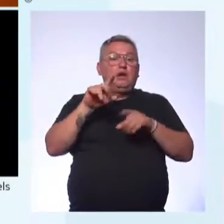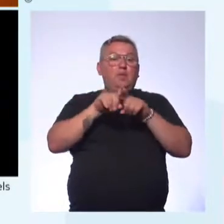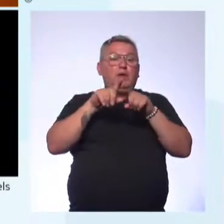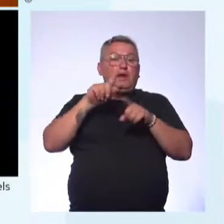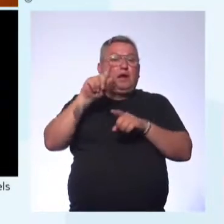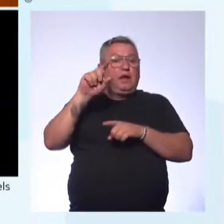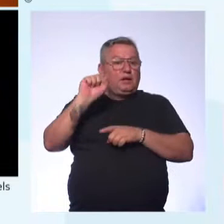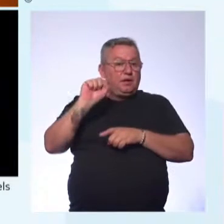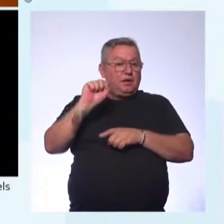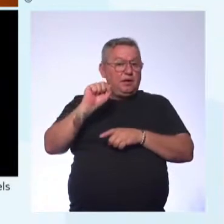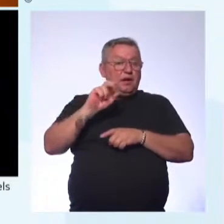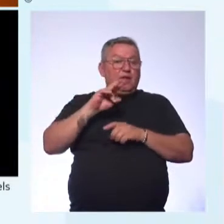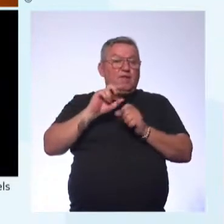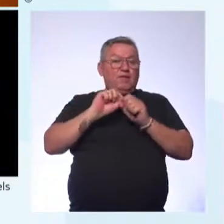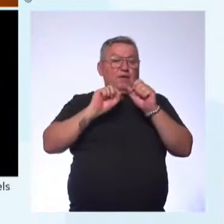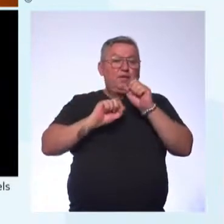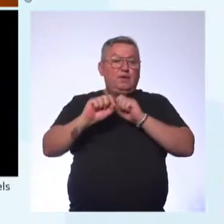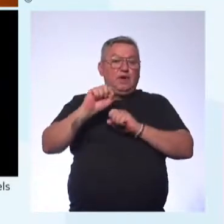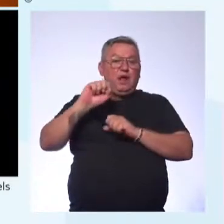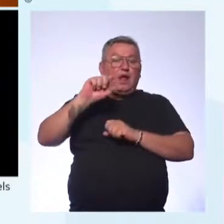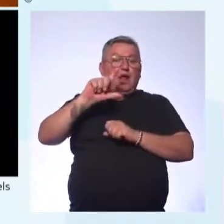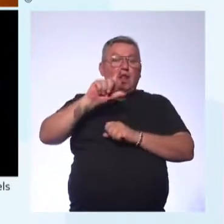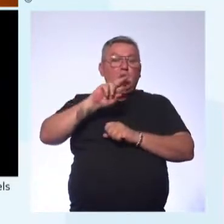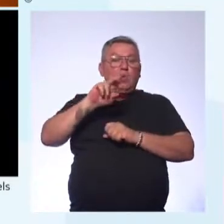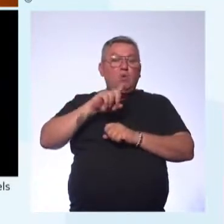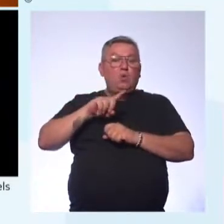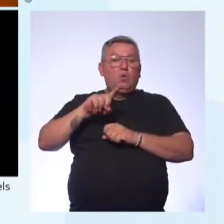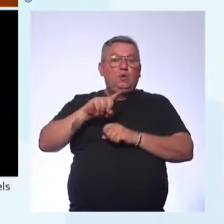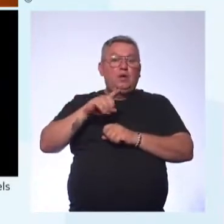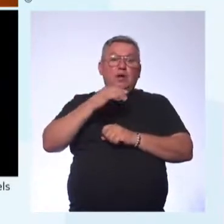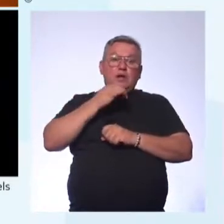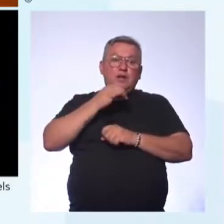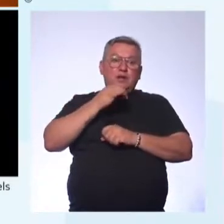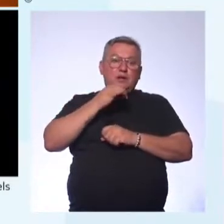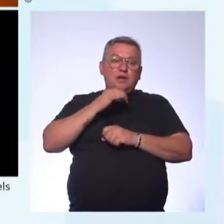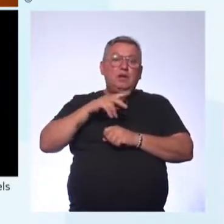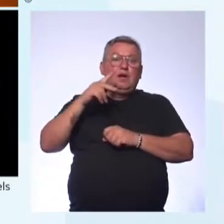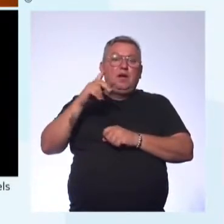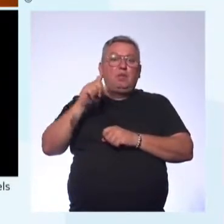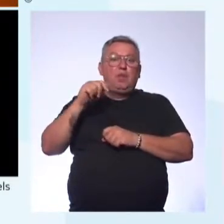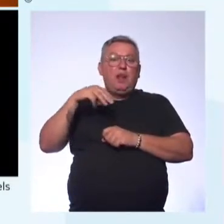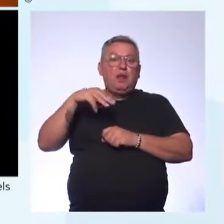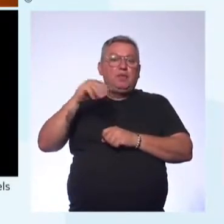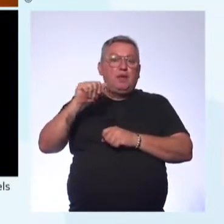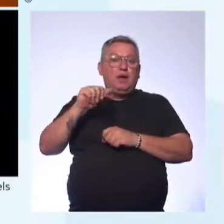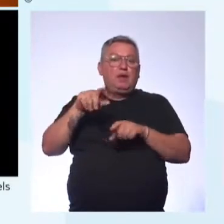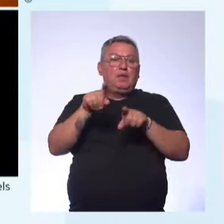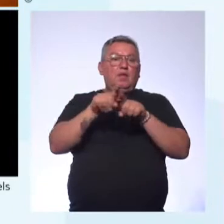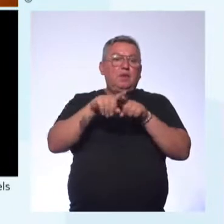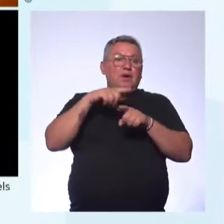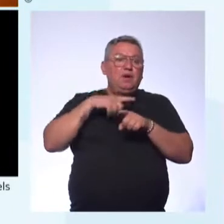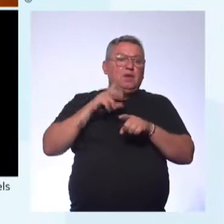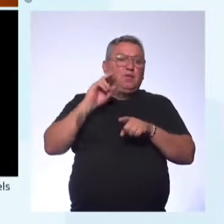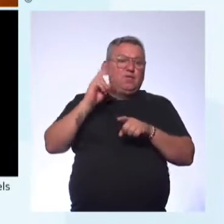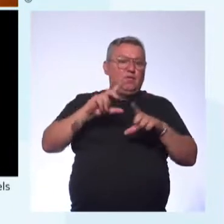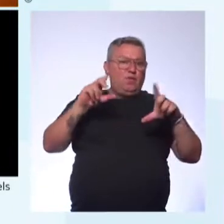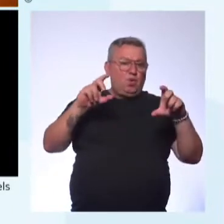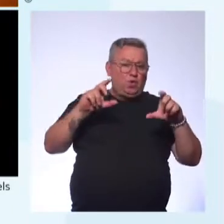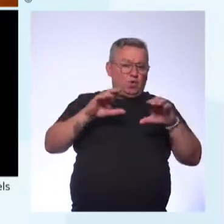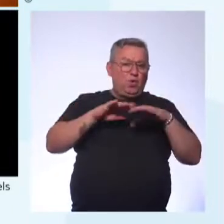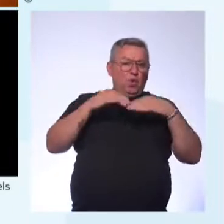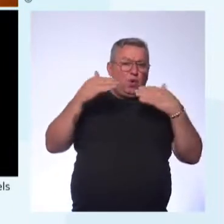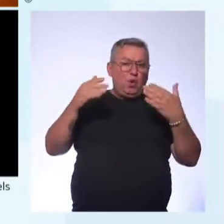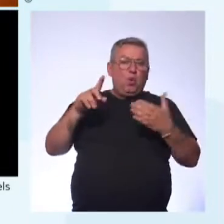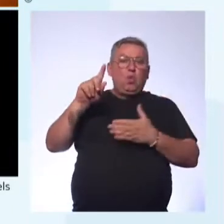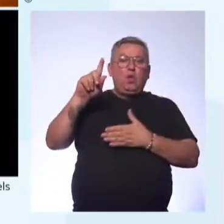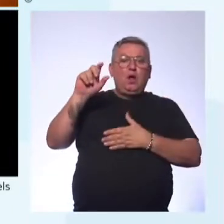gases e aí ele vai produzir a luz funciona com um exemplo de plasma e Aqui nós temos uma imagem quando